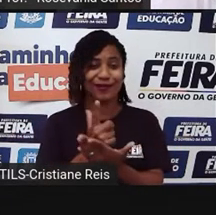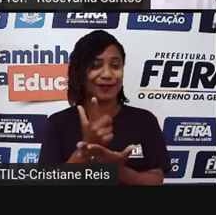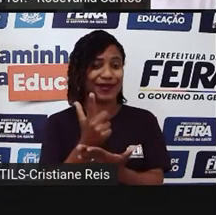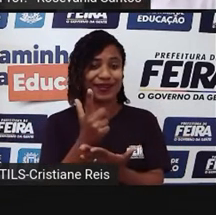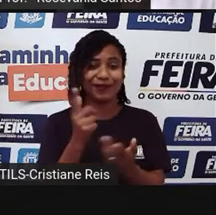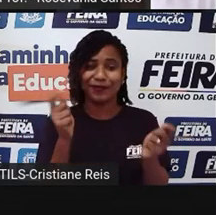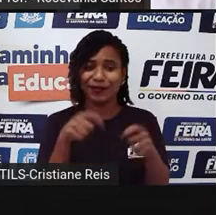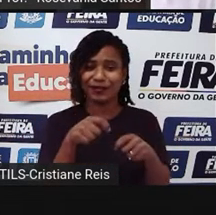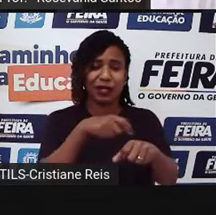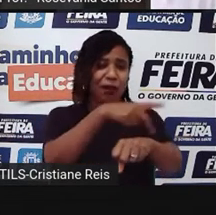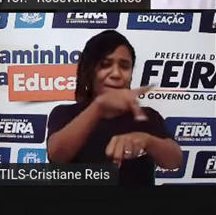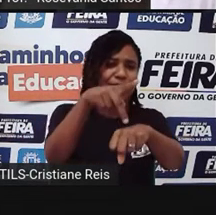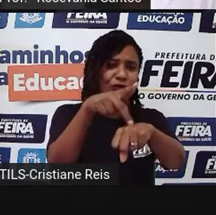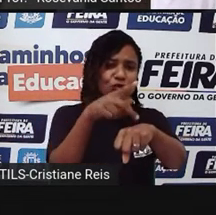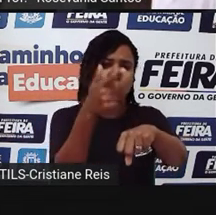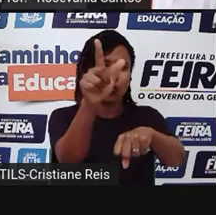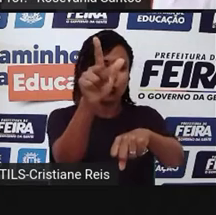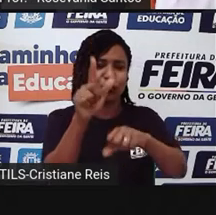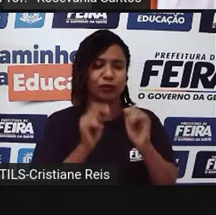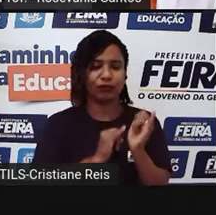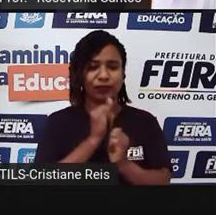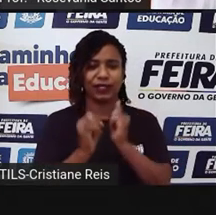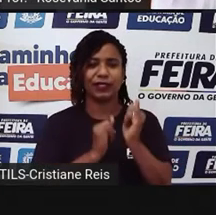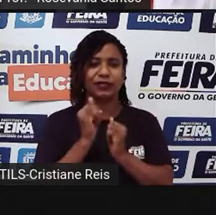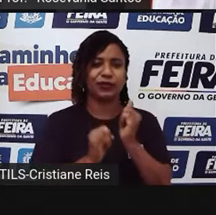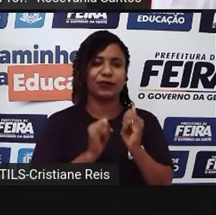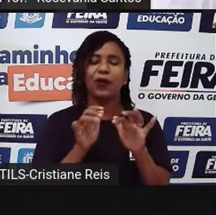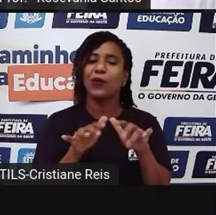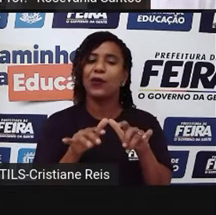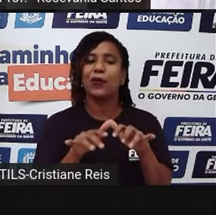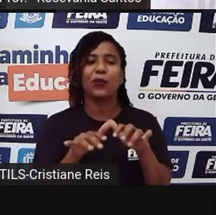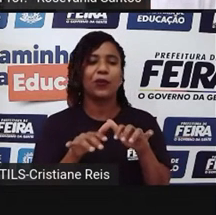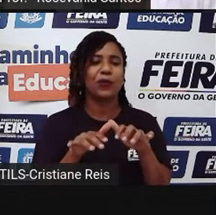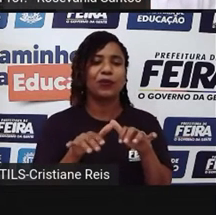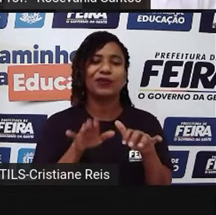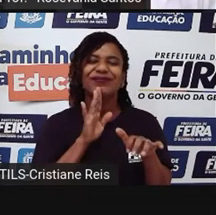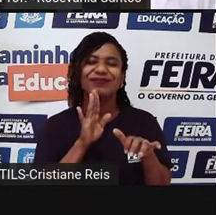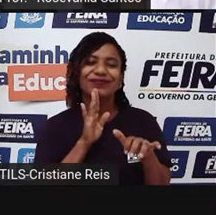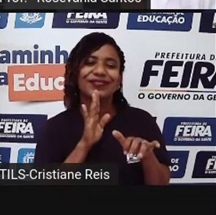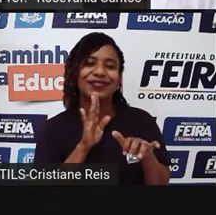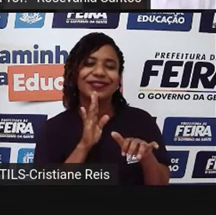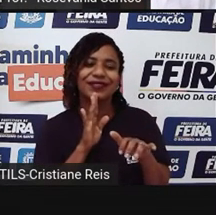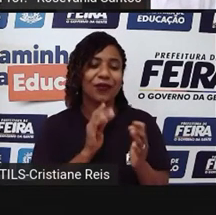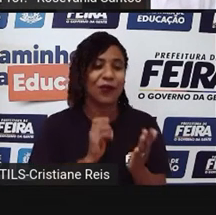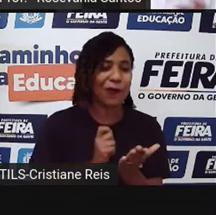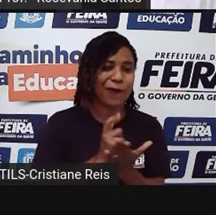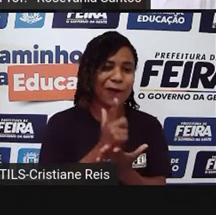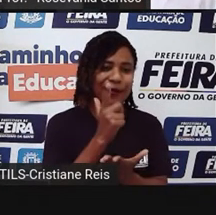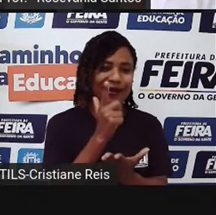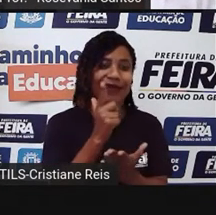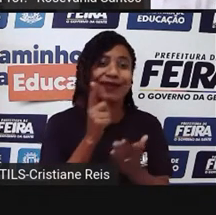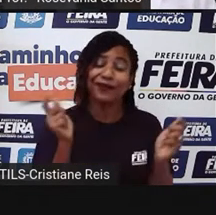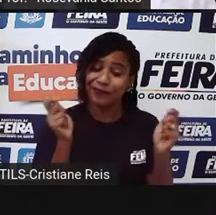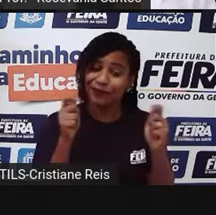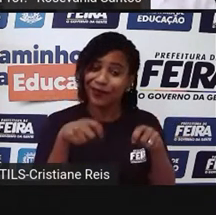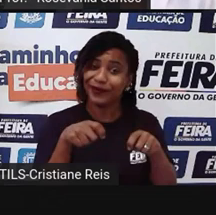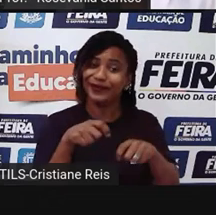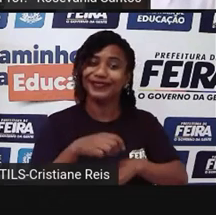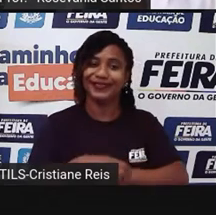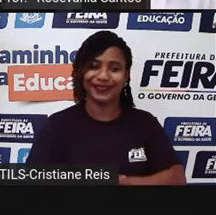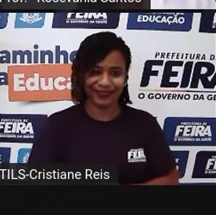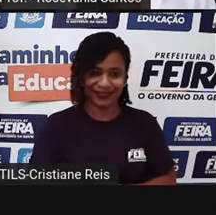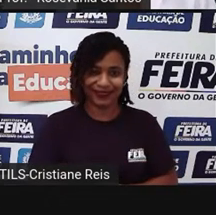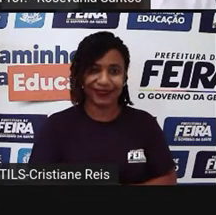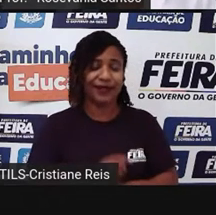do mundo. Você chega lá na internet, você abre um site de sua confiança e você vai fazer ali uma compra, você não sabe de que canto está vindo